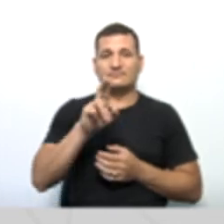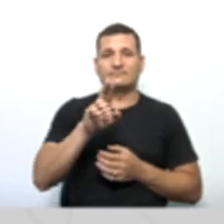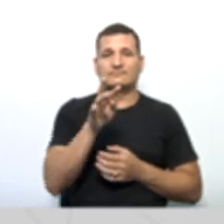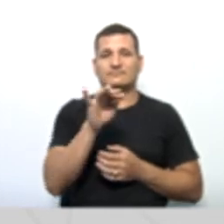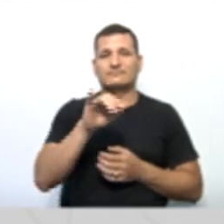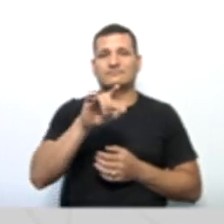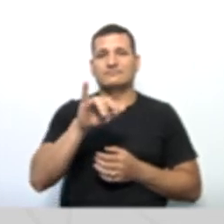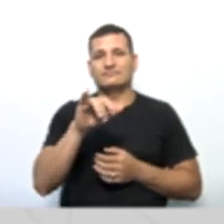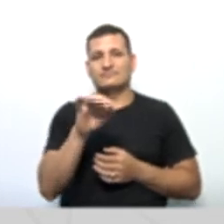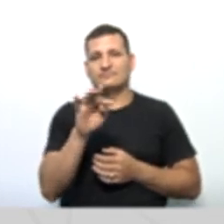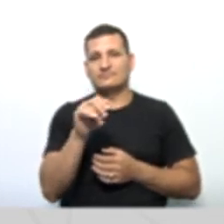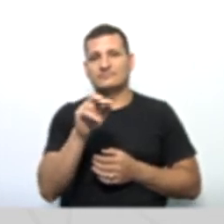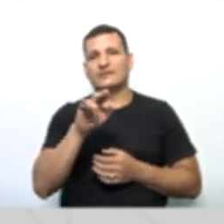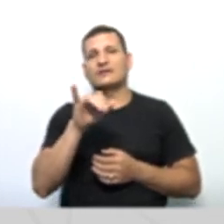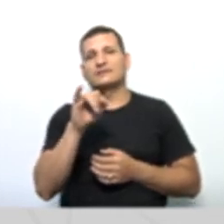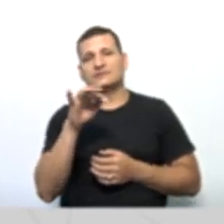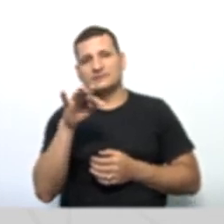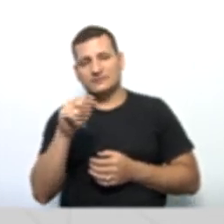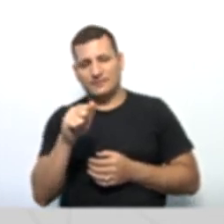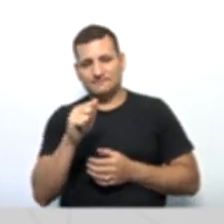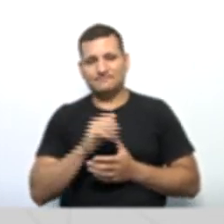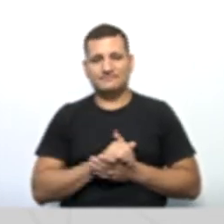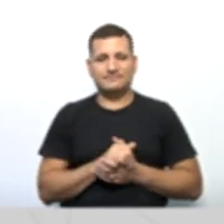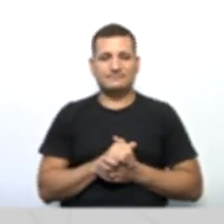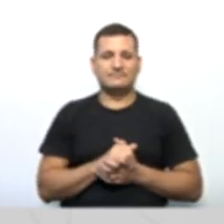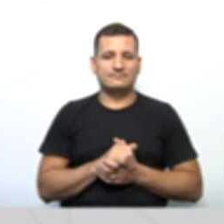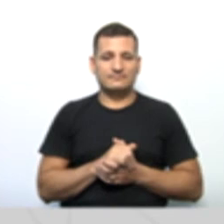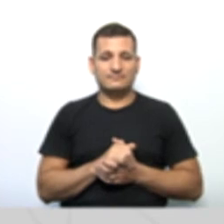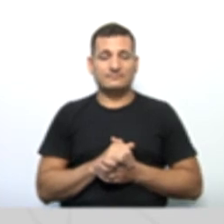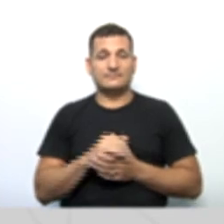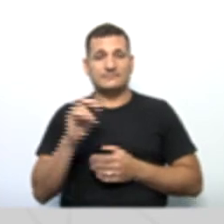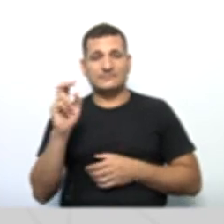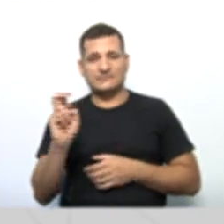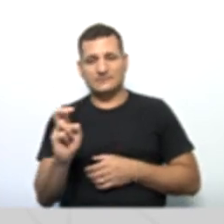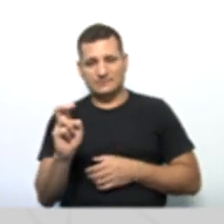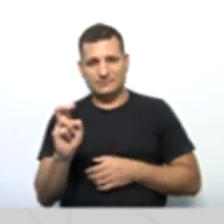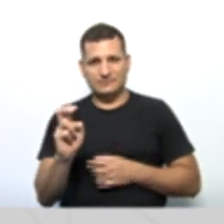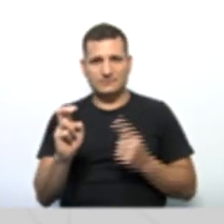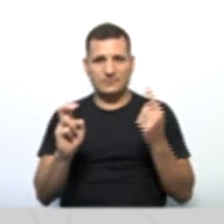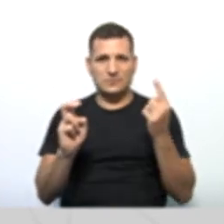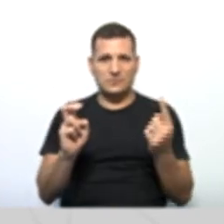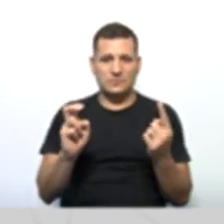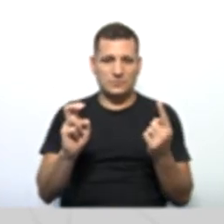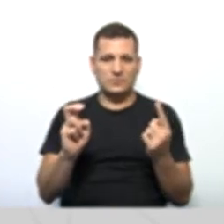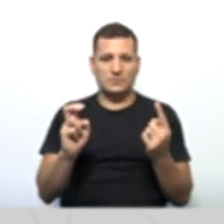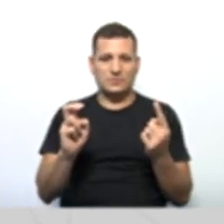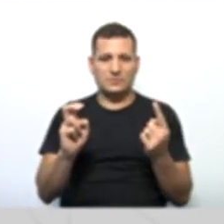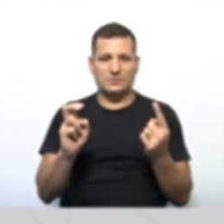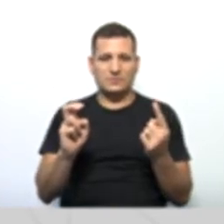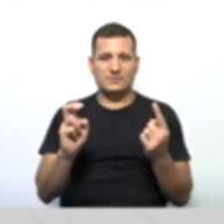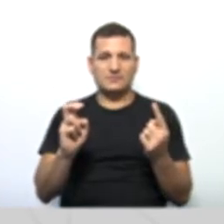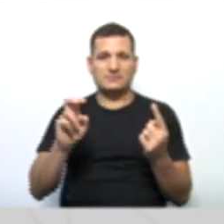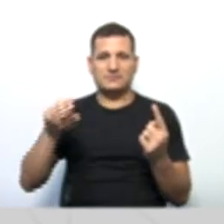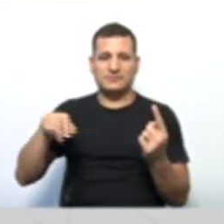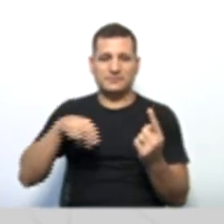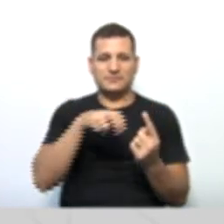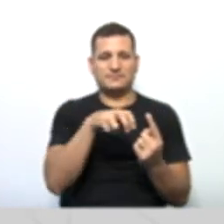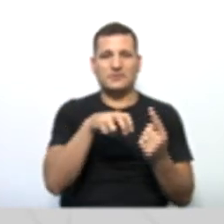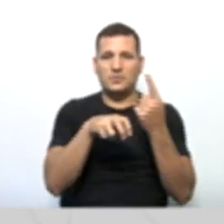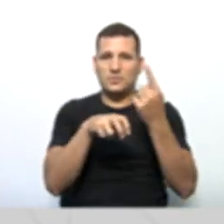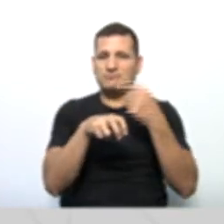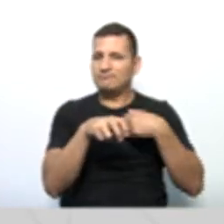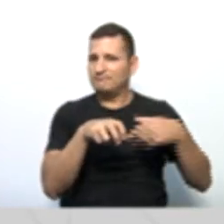O utilitarista é mais fácil, né? Ele olhar, aqui tem 5 e aqui tem 1. Meu filho, manda para cima de 1 e vai embora. Você